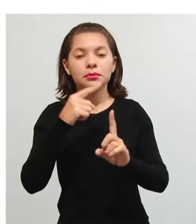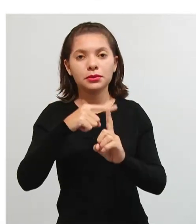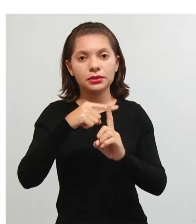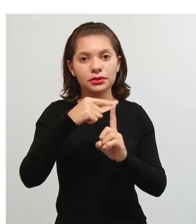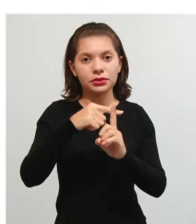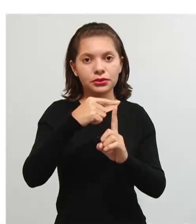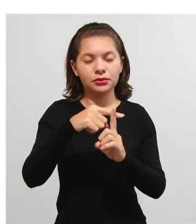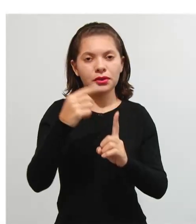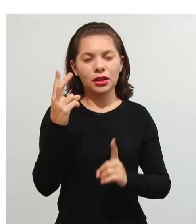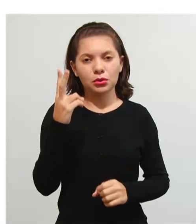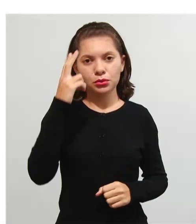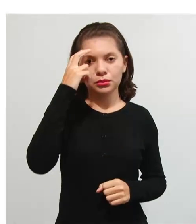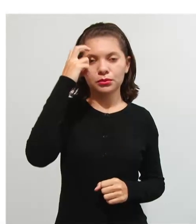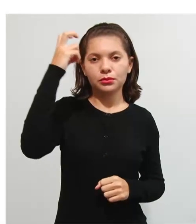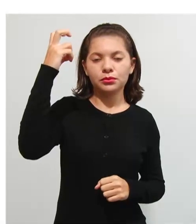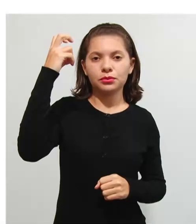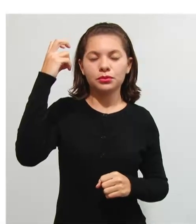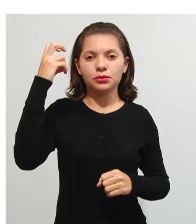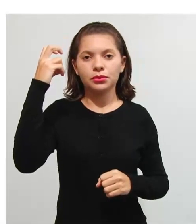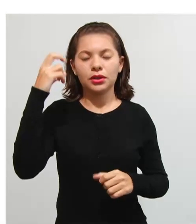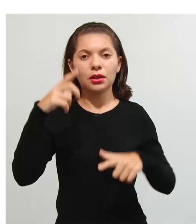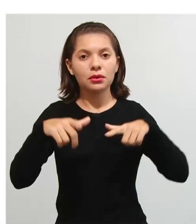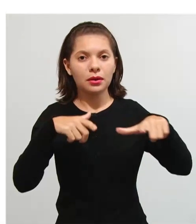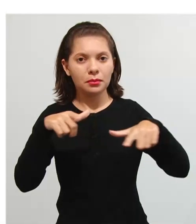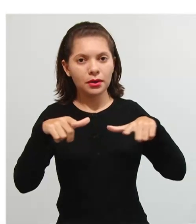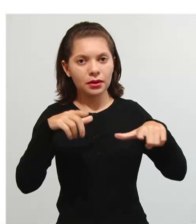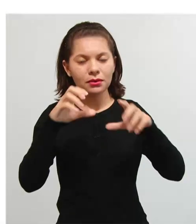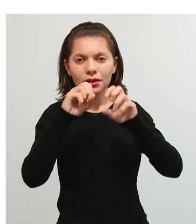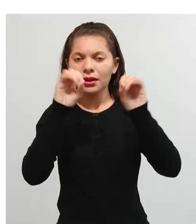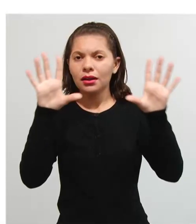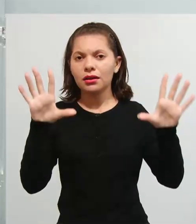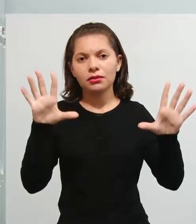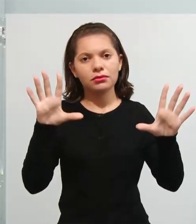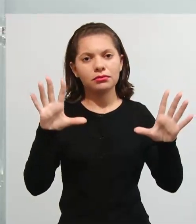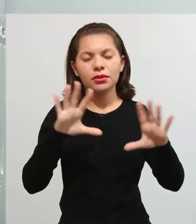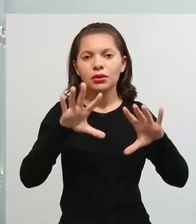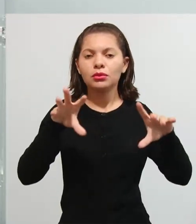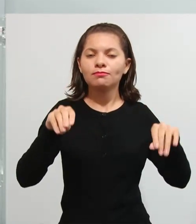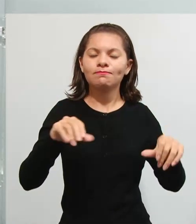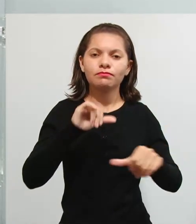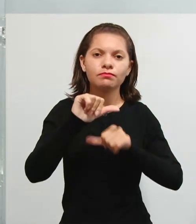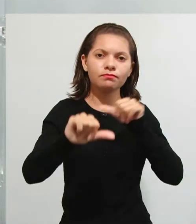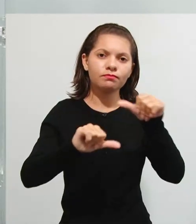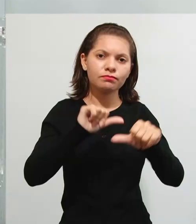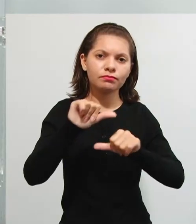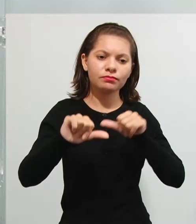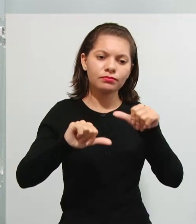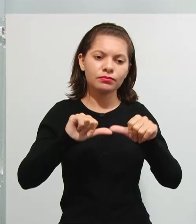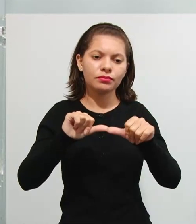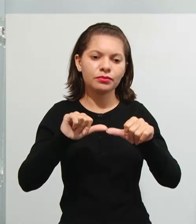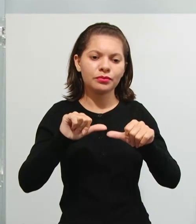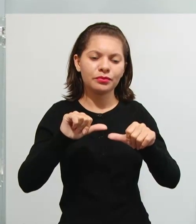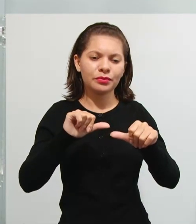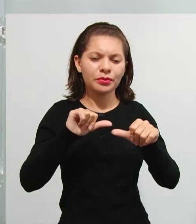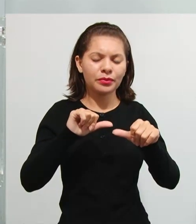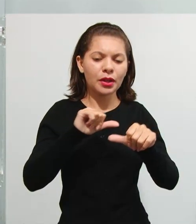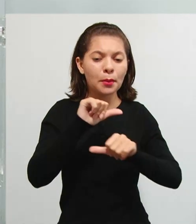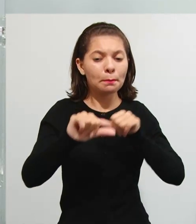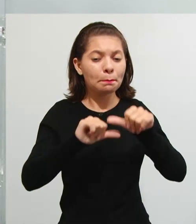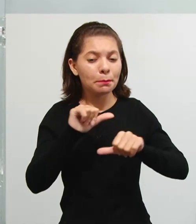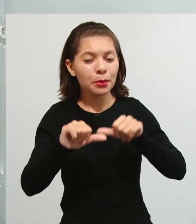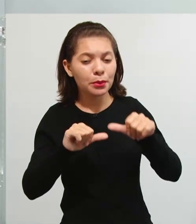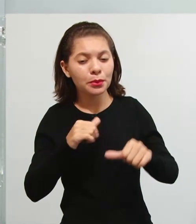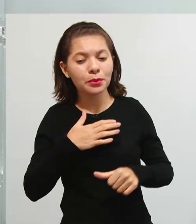na cultura da organização. Claro, toda mudança vai mexer muito com a nossa zona